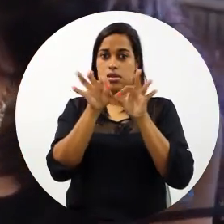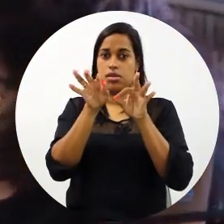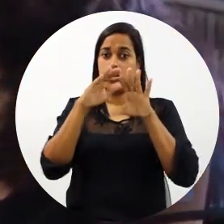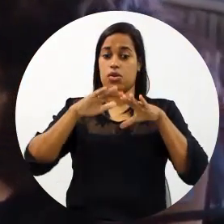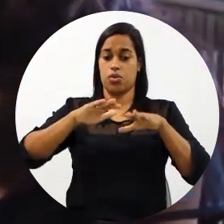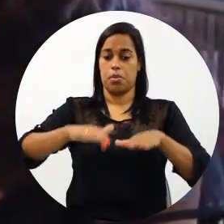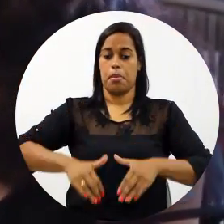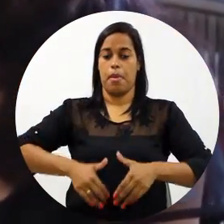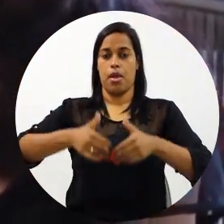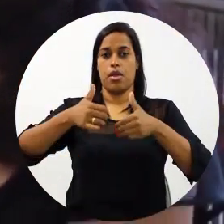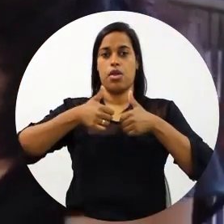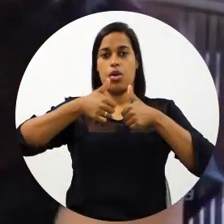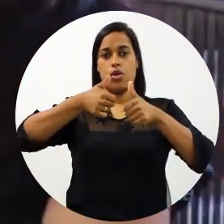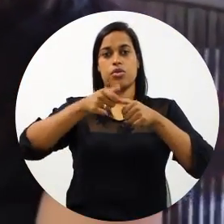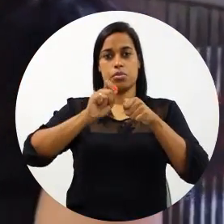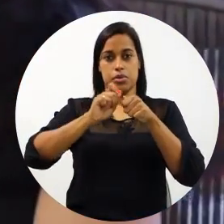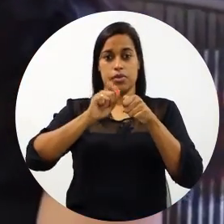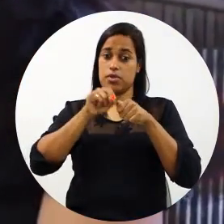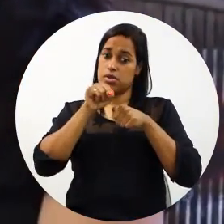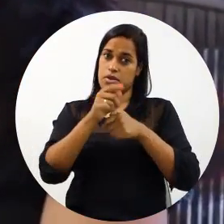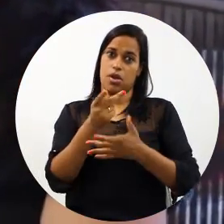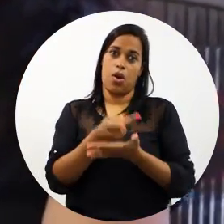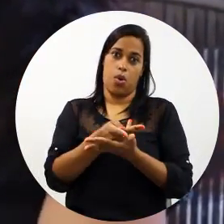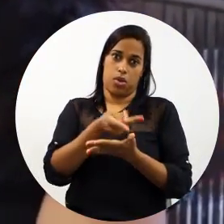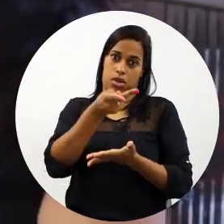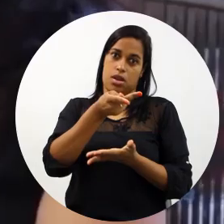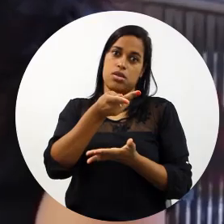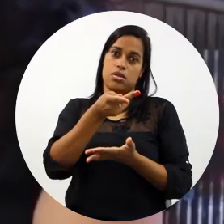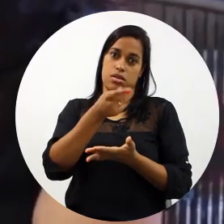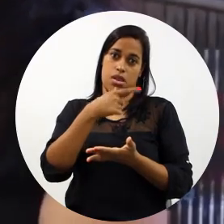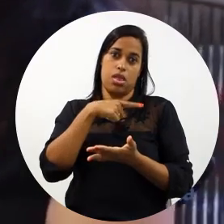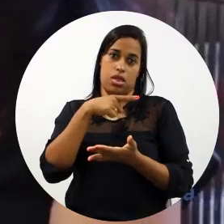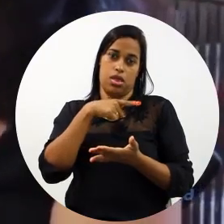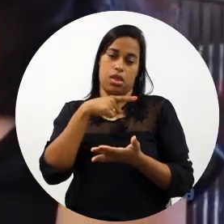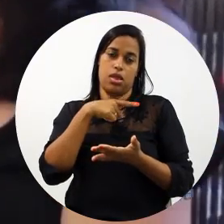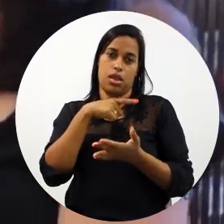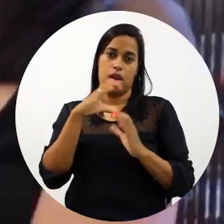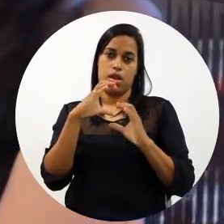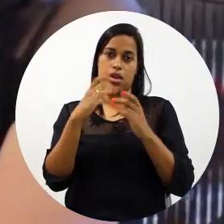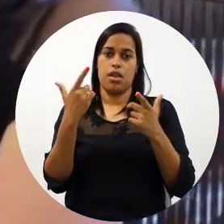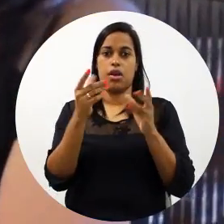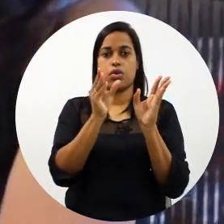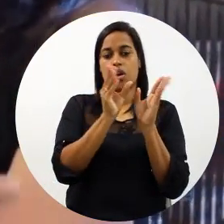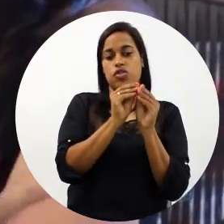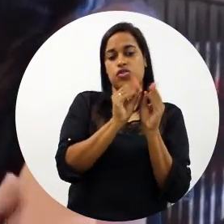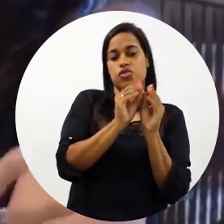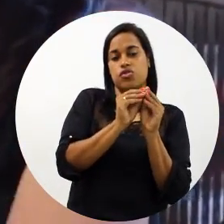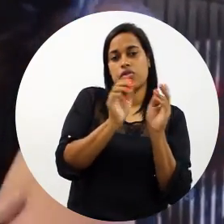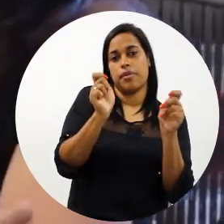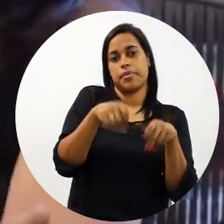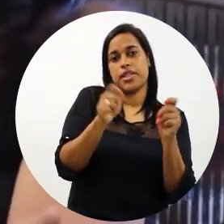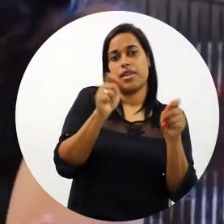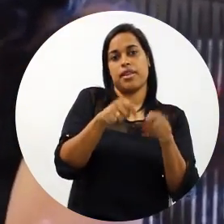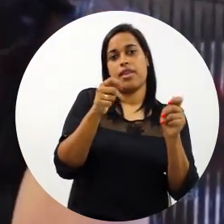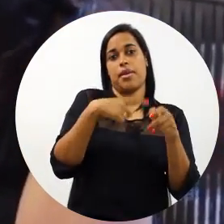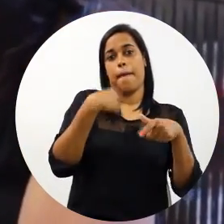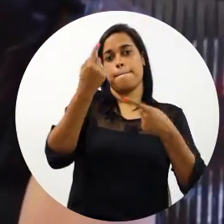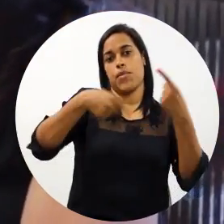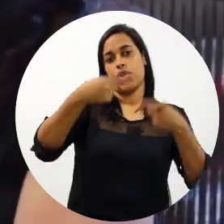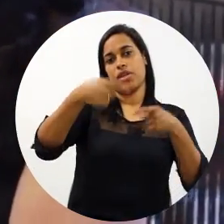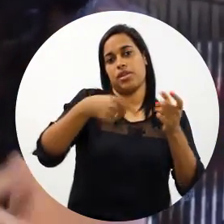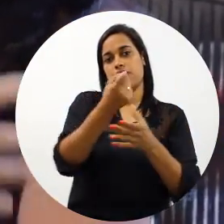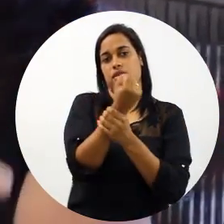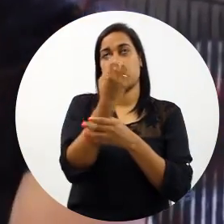dos melhores procedimentos para fazer isso acontecer. Então, tem uma habilidade extra que é pedido do técnico de segurança, que é exatamente a